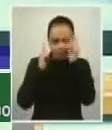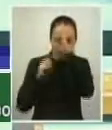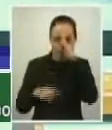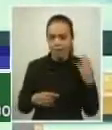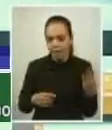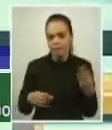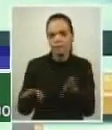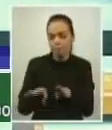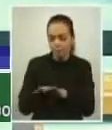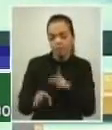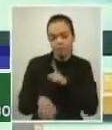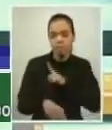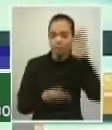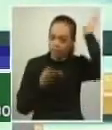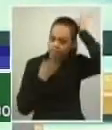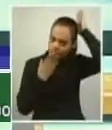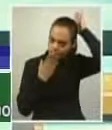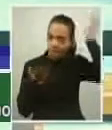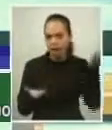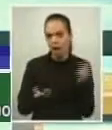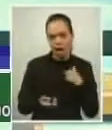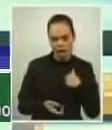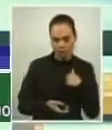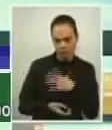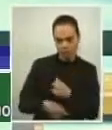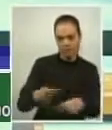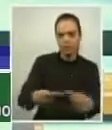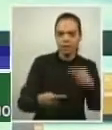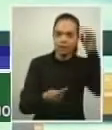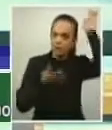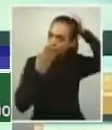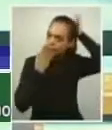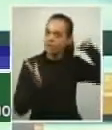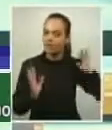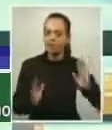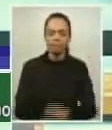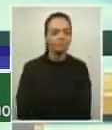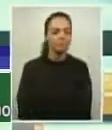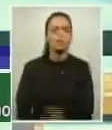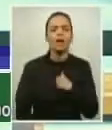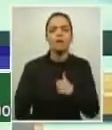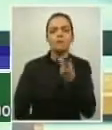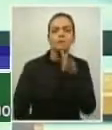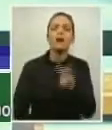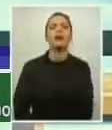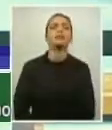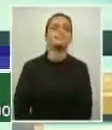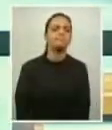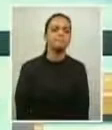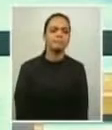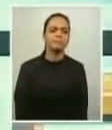de indígenas eu sou descendente de índio Se eu dissesse assim bom